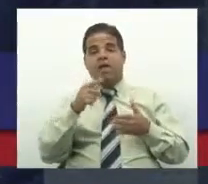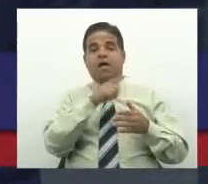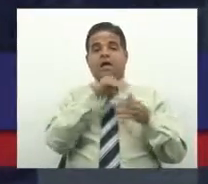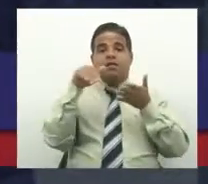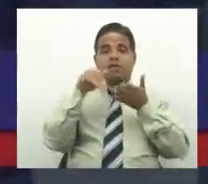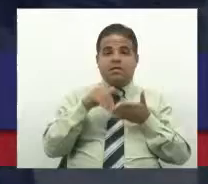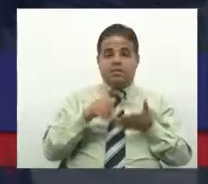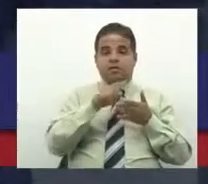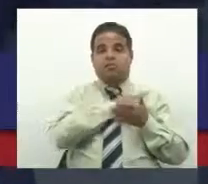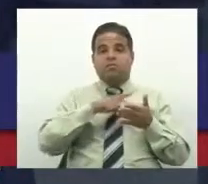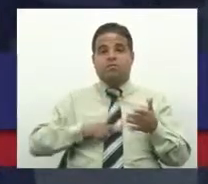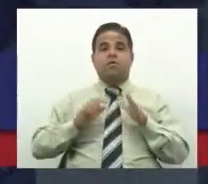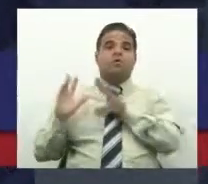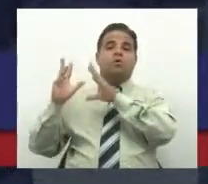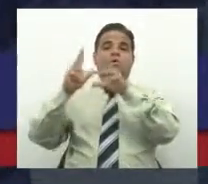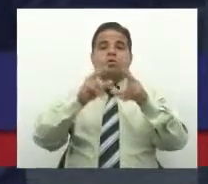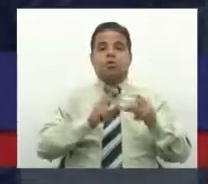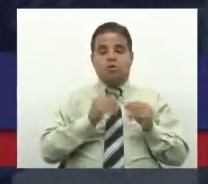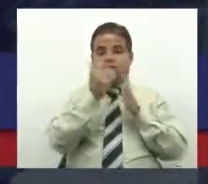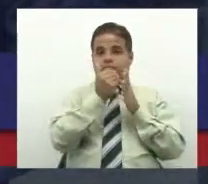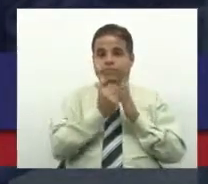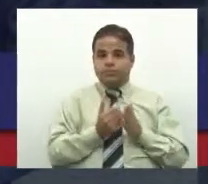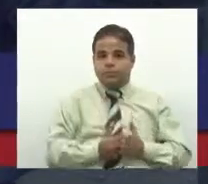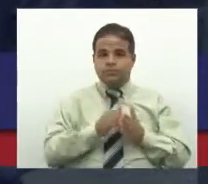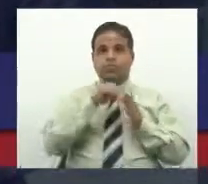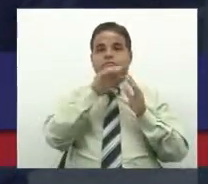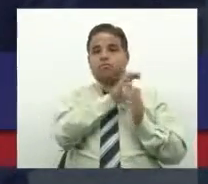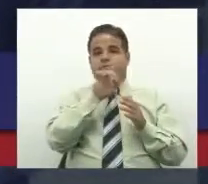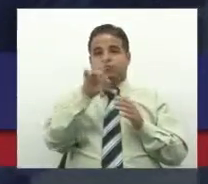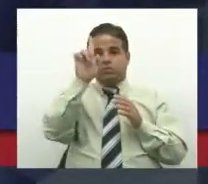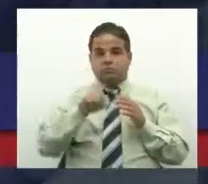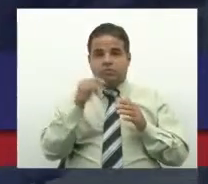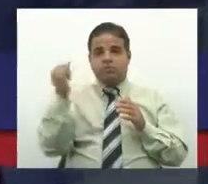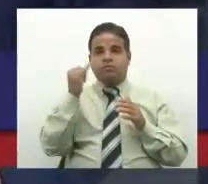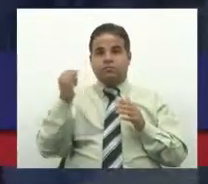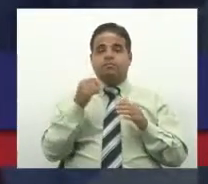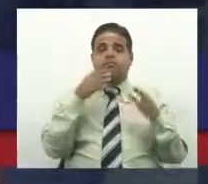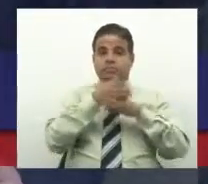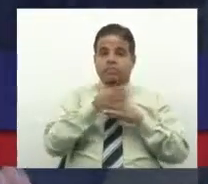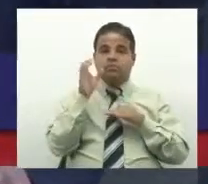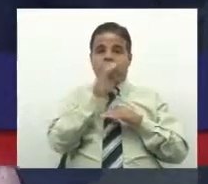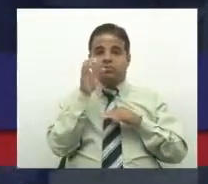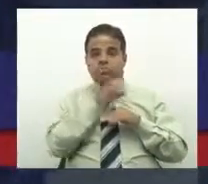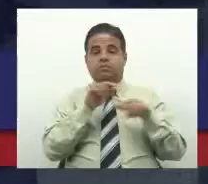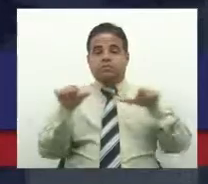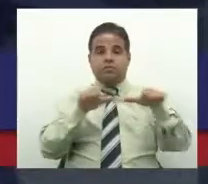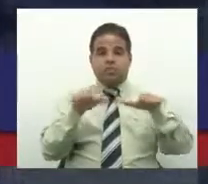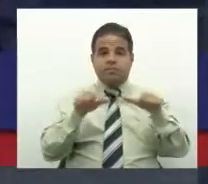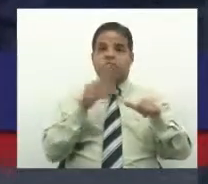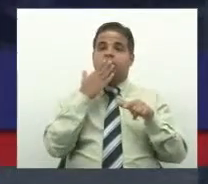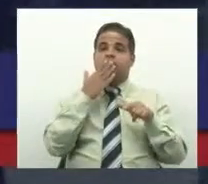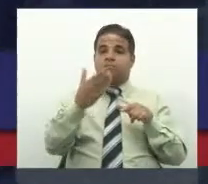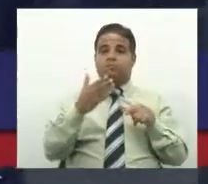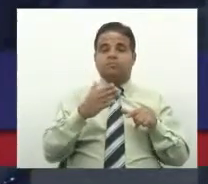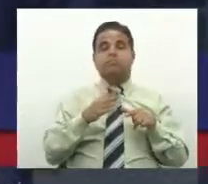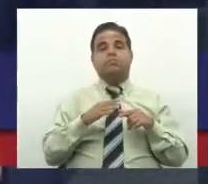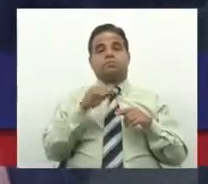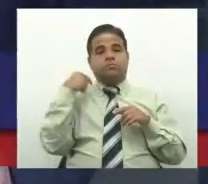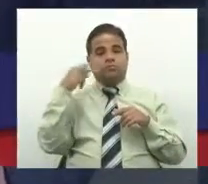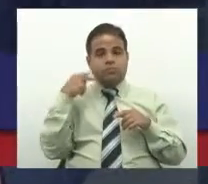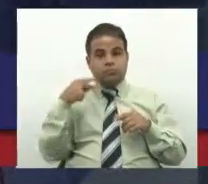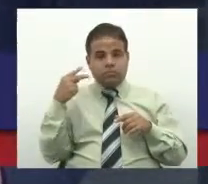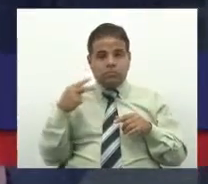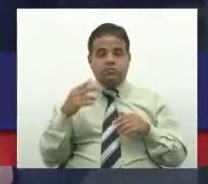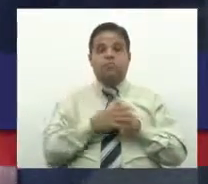Governo, do seu orçamento e de todas as coordenadorias. Isso é importante, que vai agilizar o trabalho, foi um pedido dos